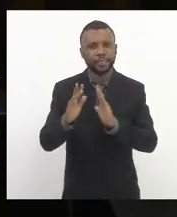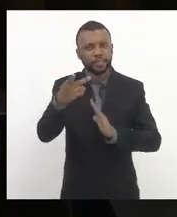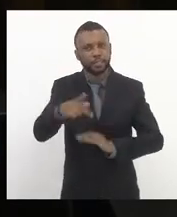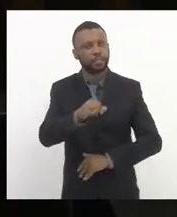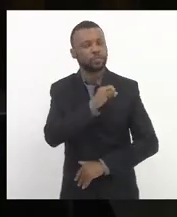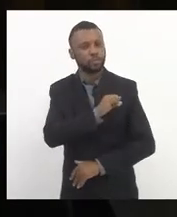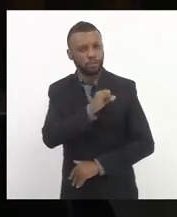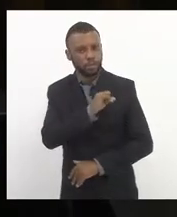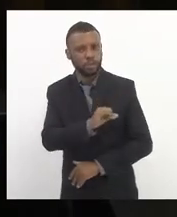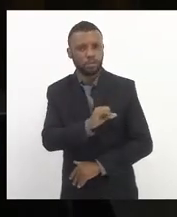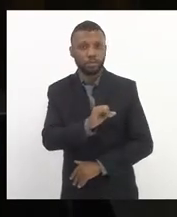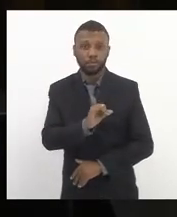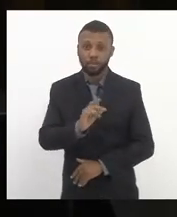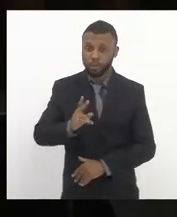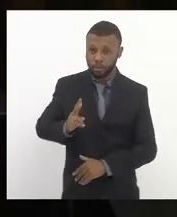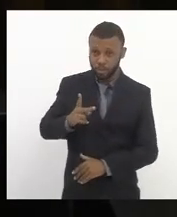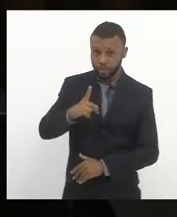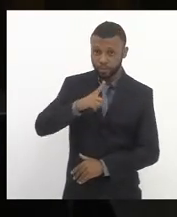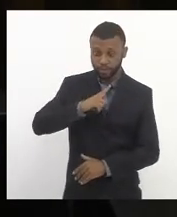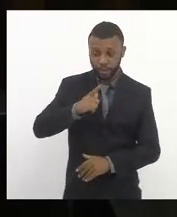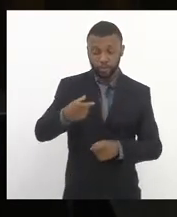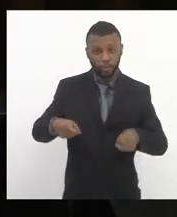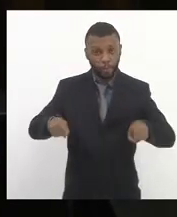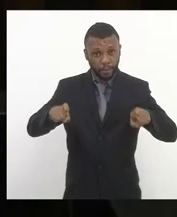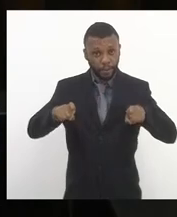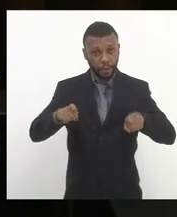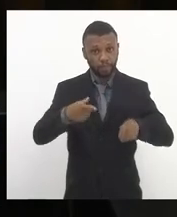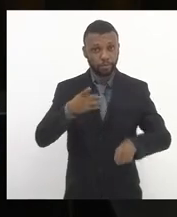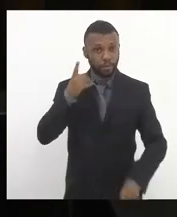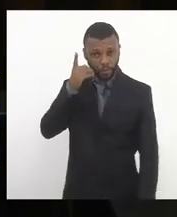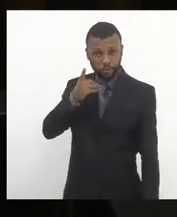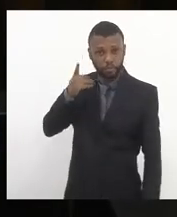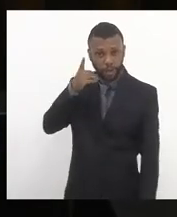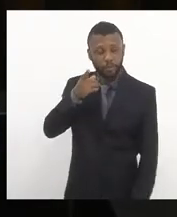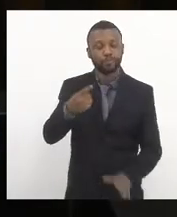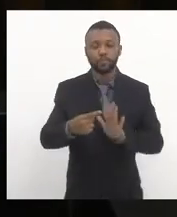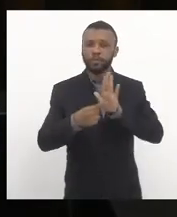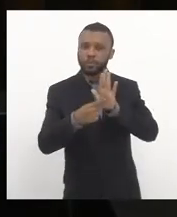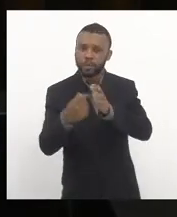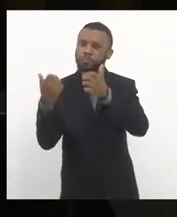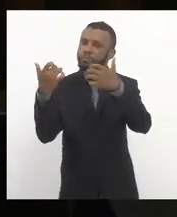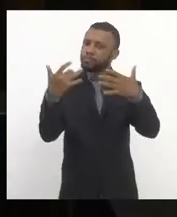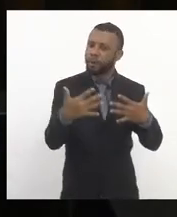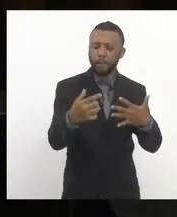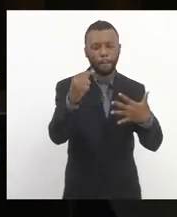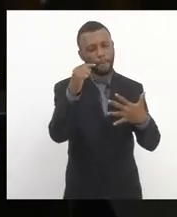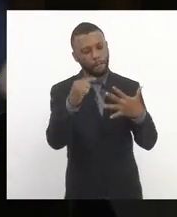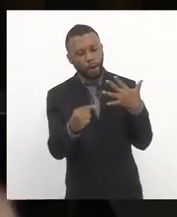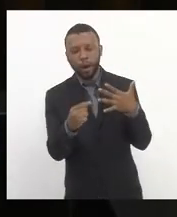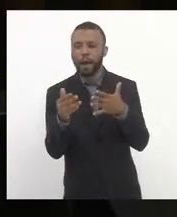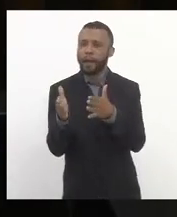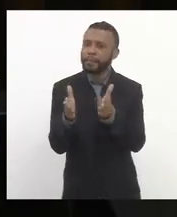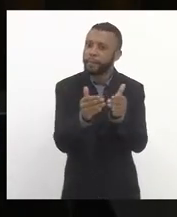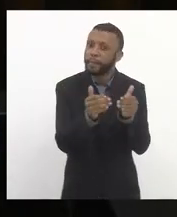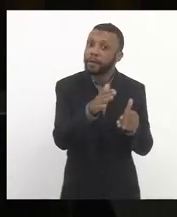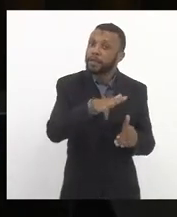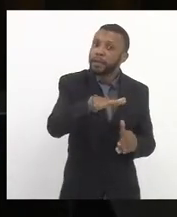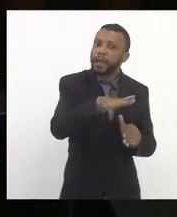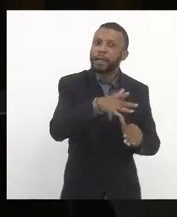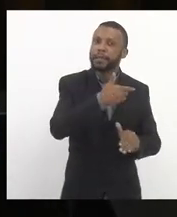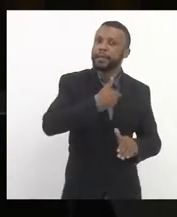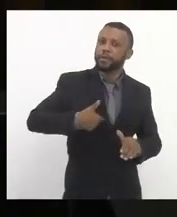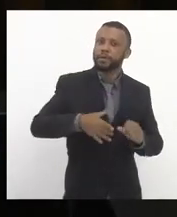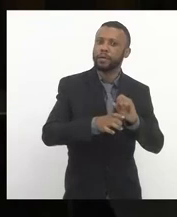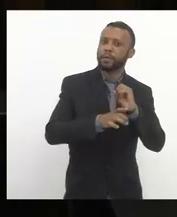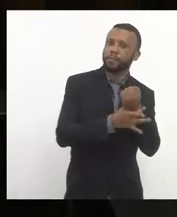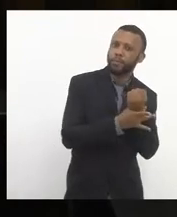Enquanto eu for parlamentar, eu vou estar aqui trazendo toda a demanda, não só da segurança pública,